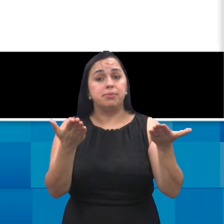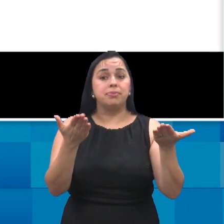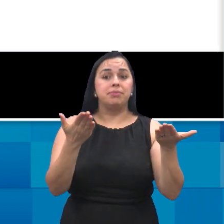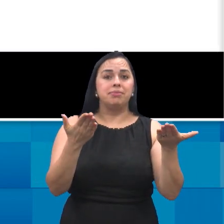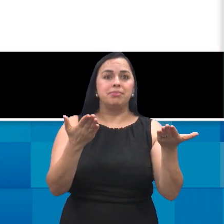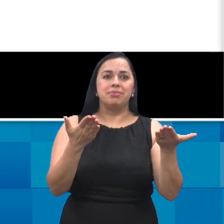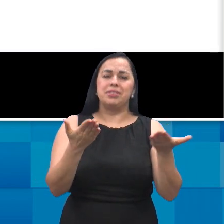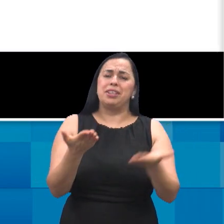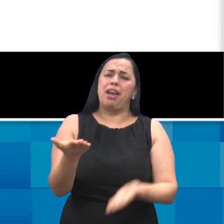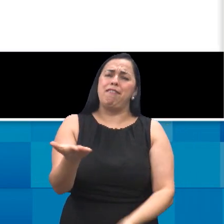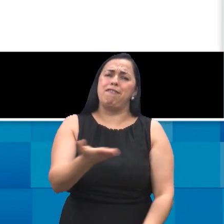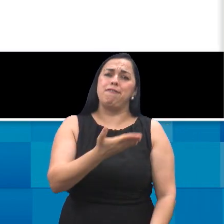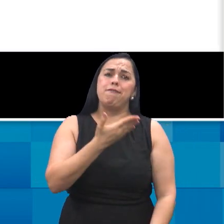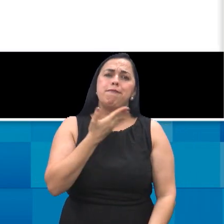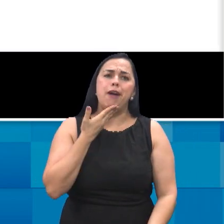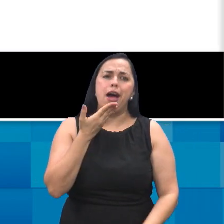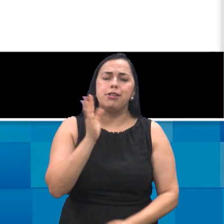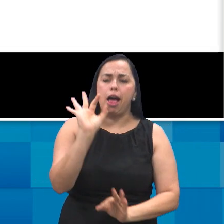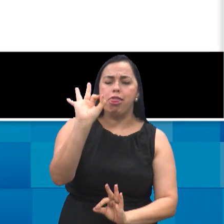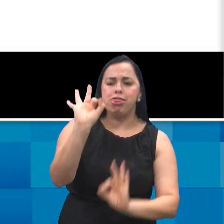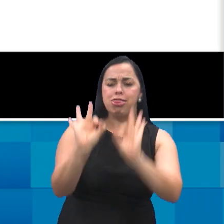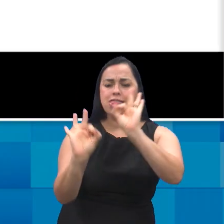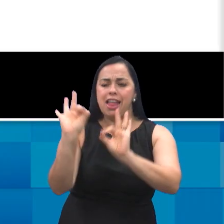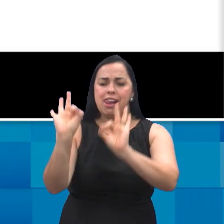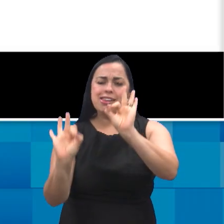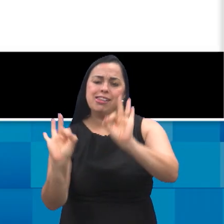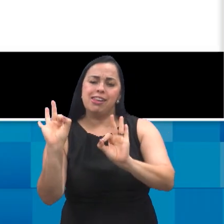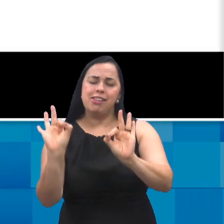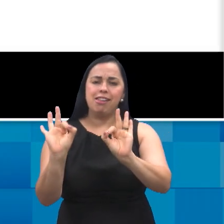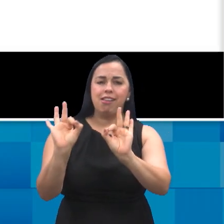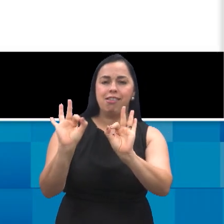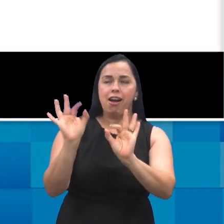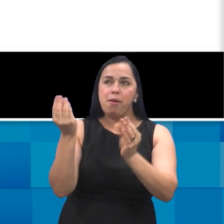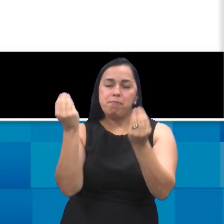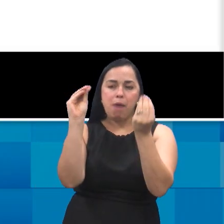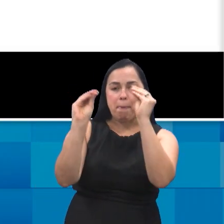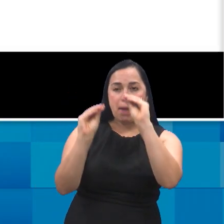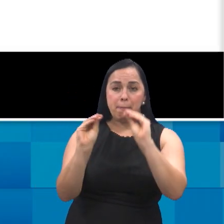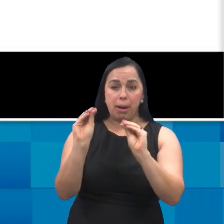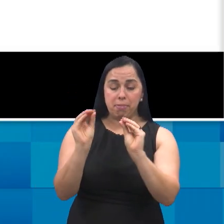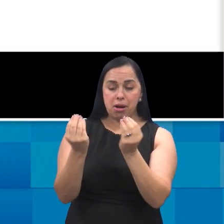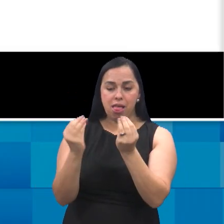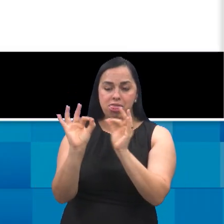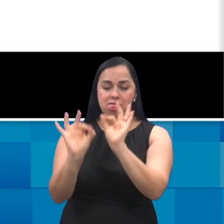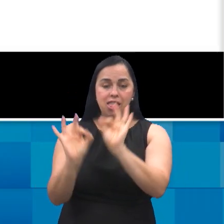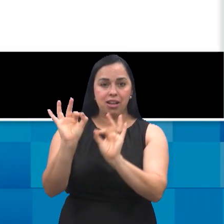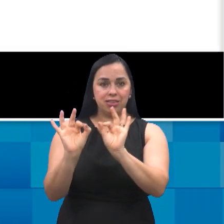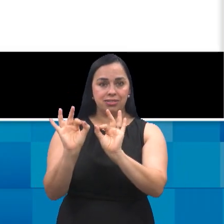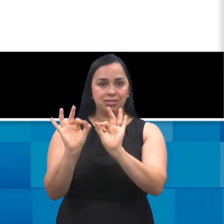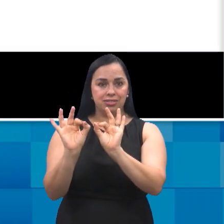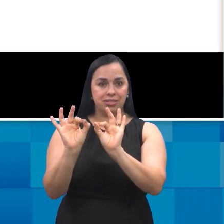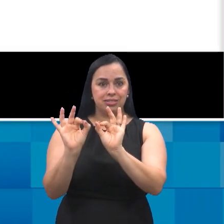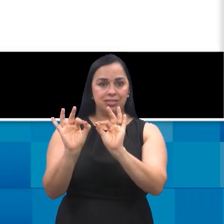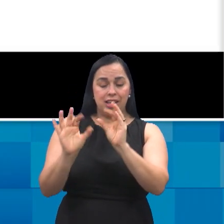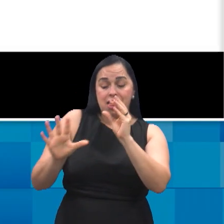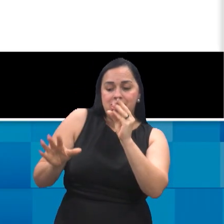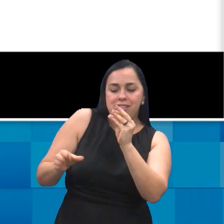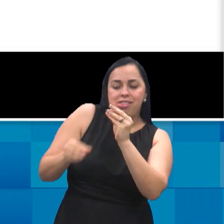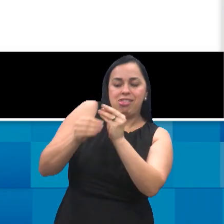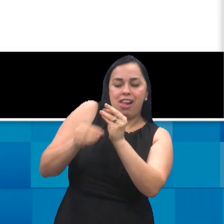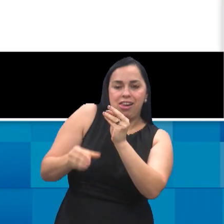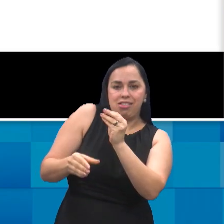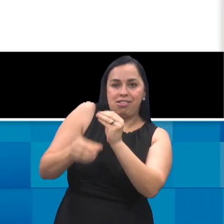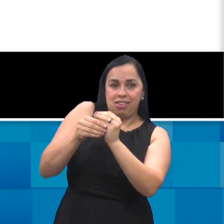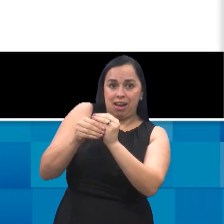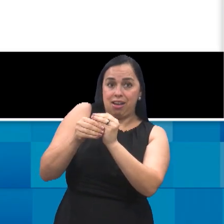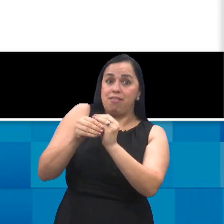muito fácil manipular, fazer montagens, receber conteúdos, muitas vezes